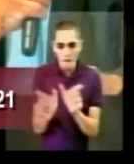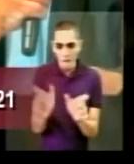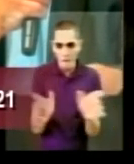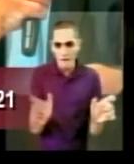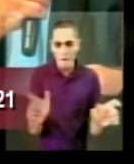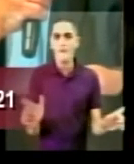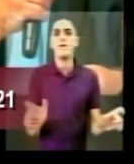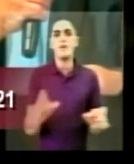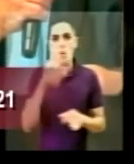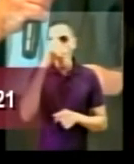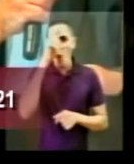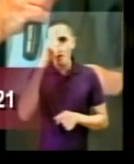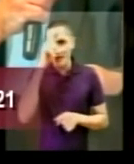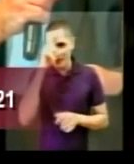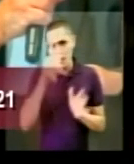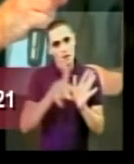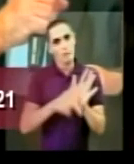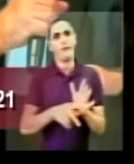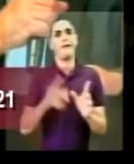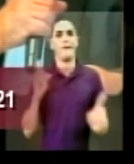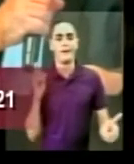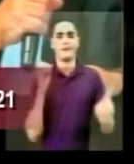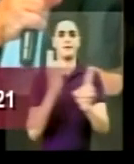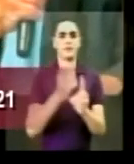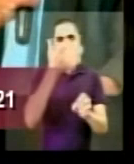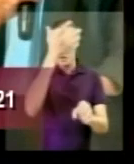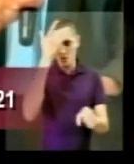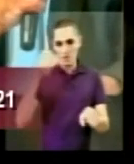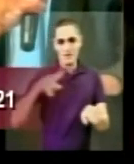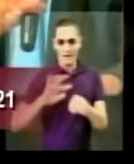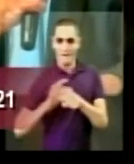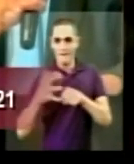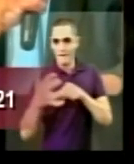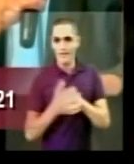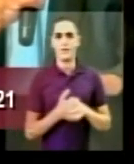que atendem Covid na cidade. Eles